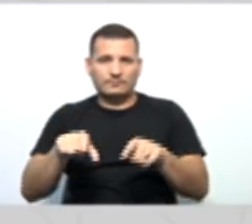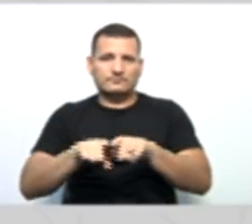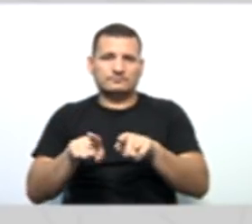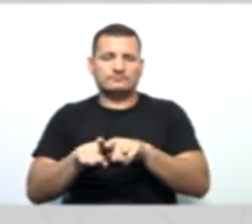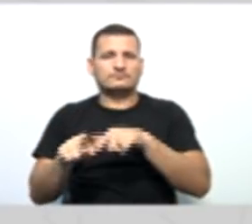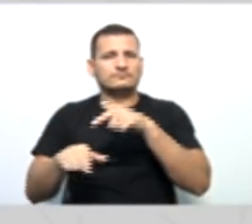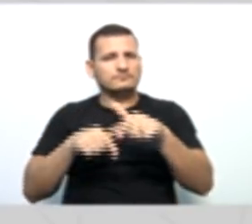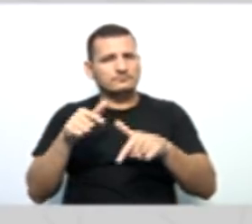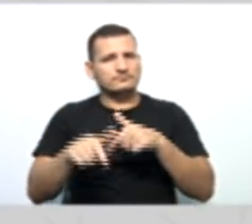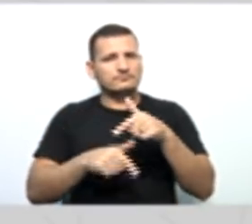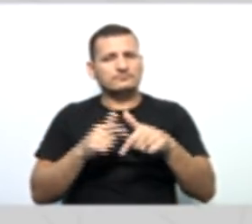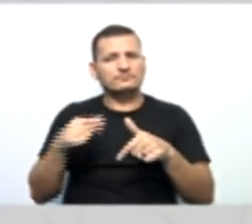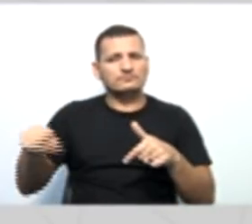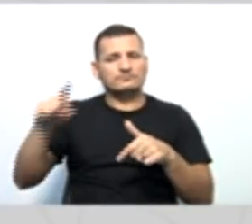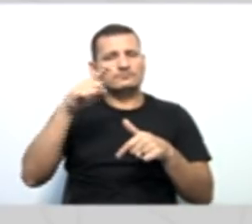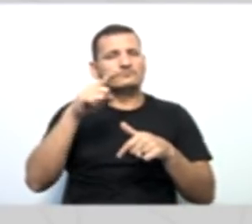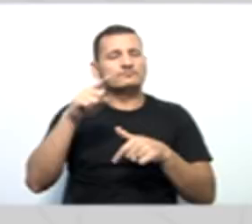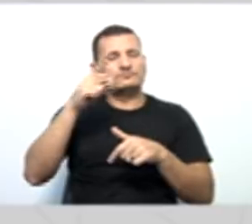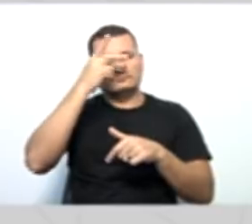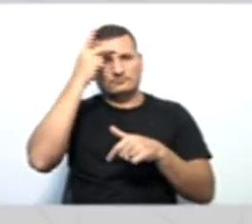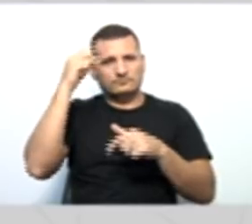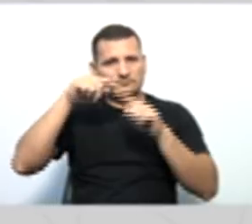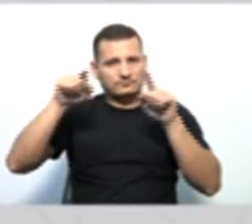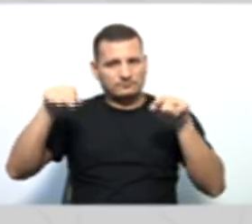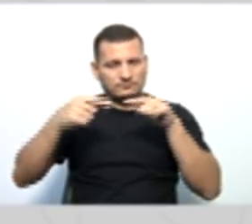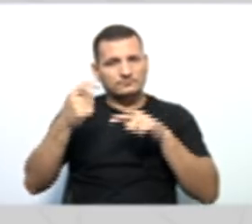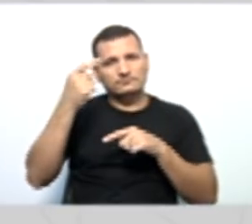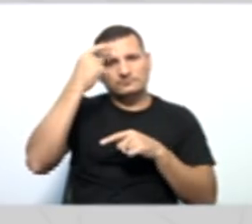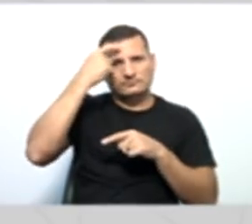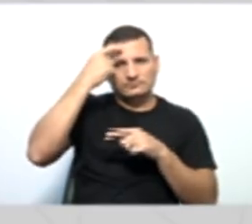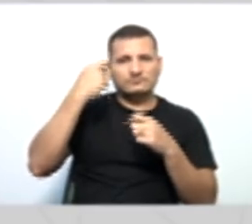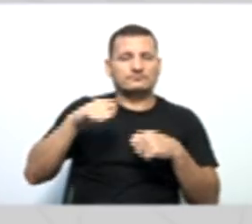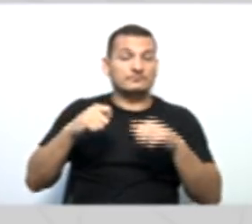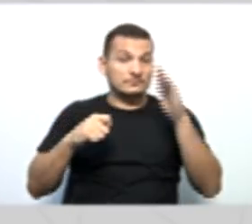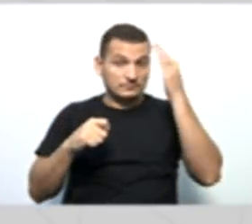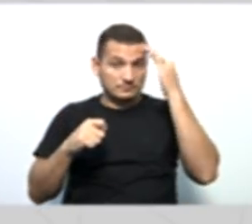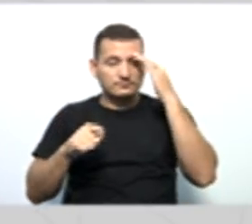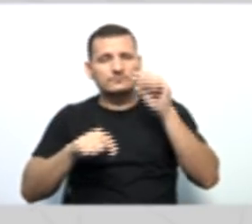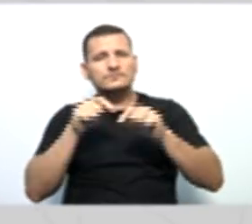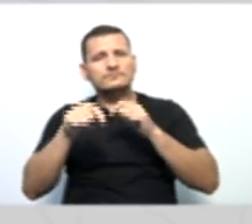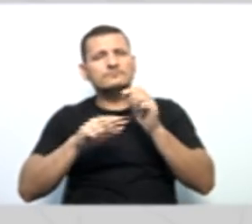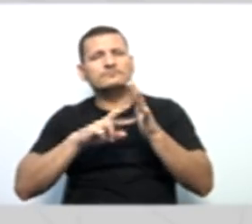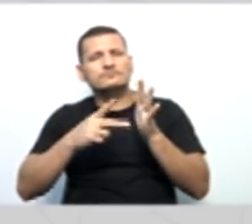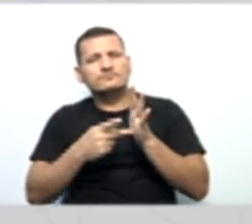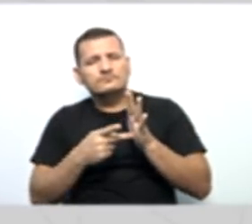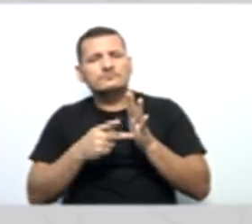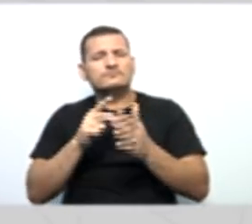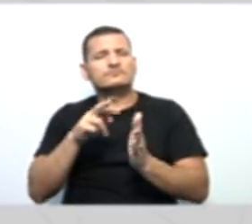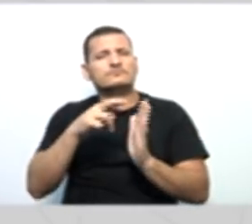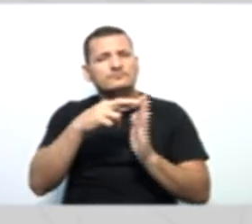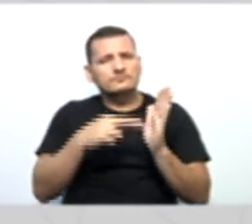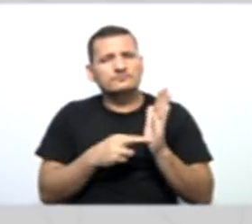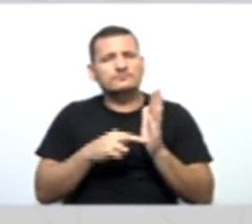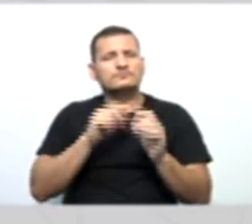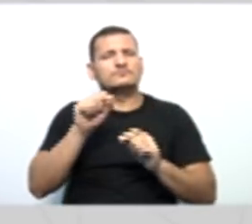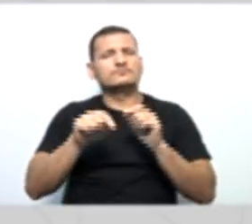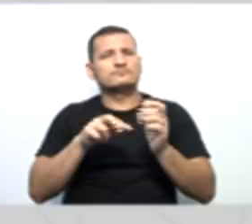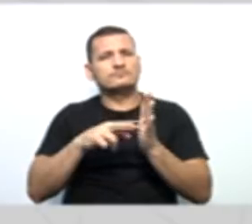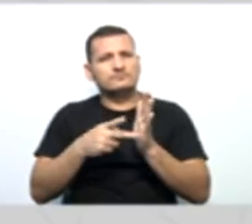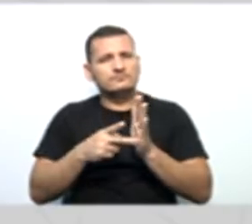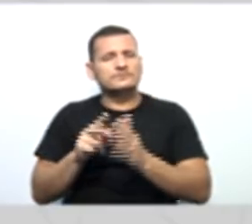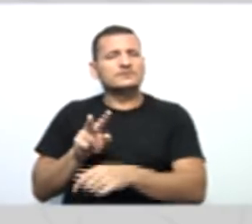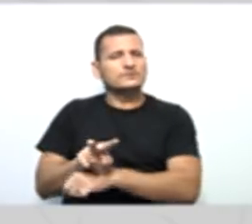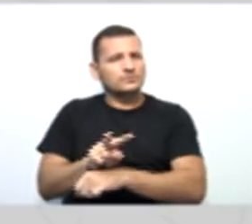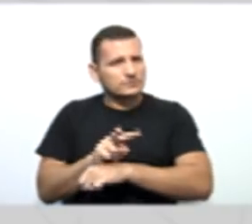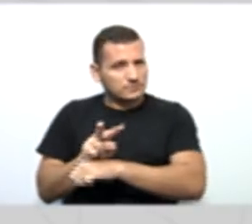ciência aos empregados. Eles têm que saber o que é essa segurança, o que são essas normas, porque só assim eu